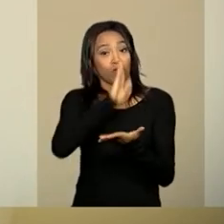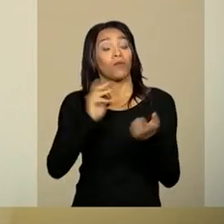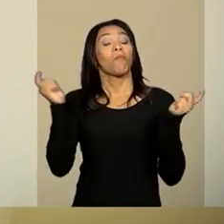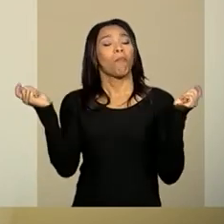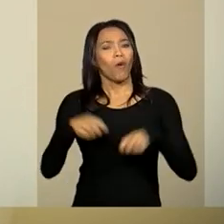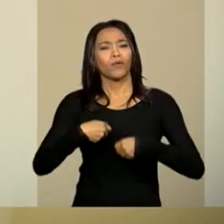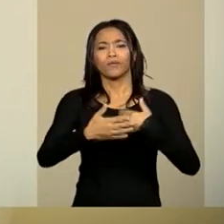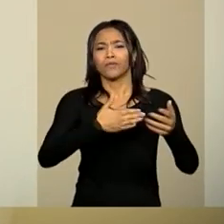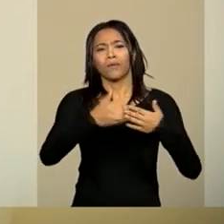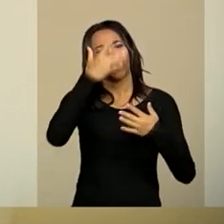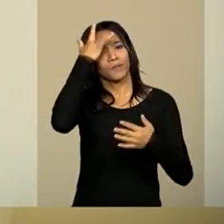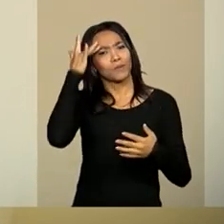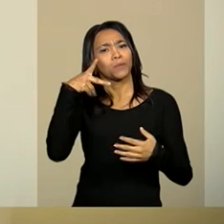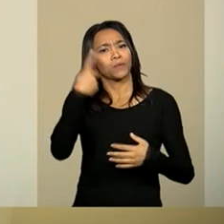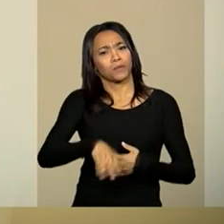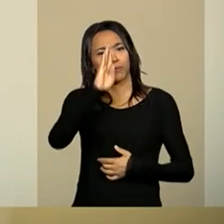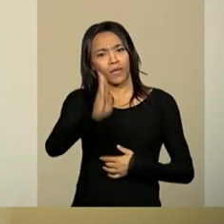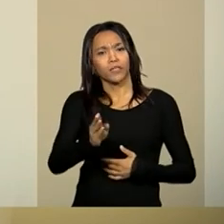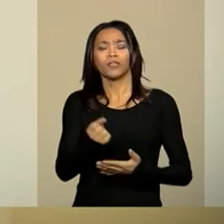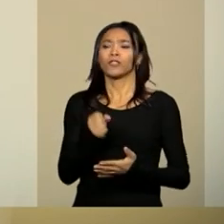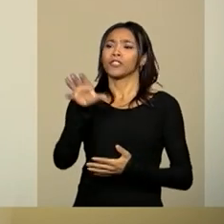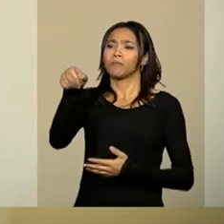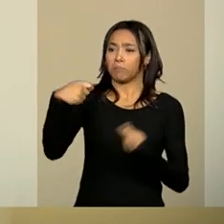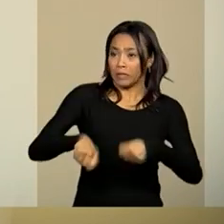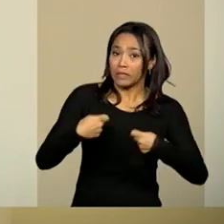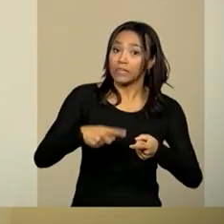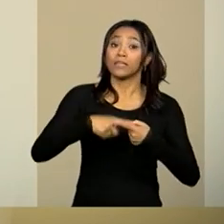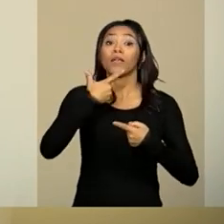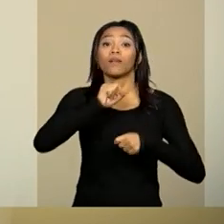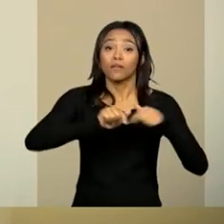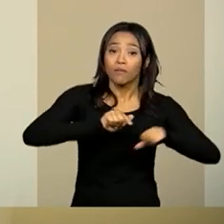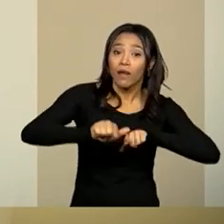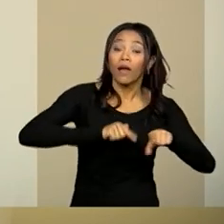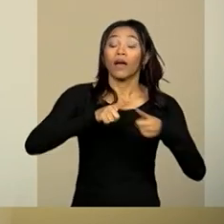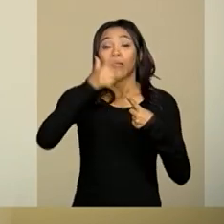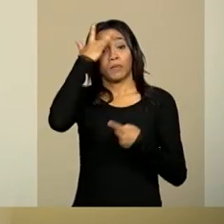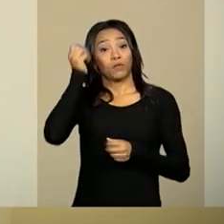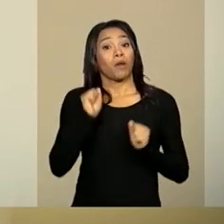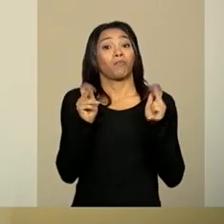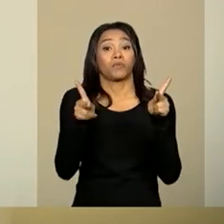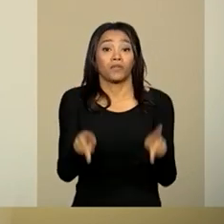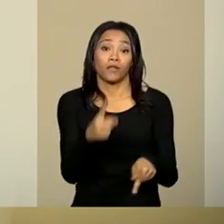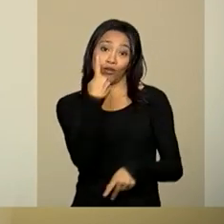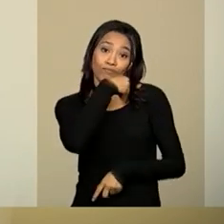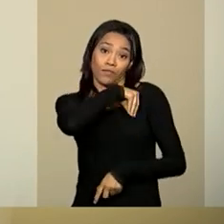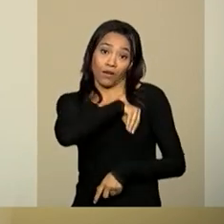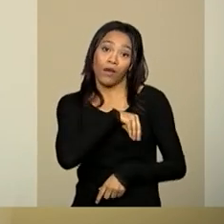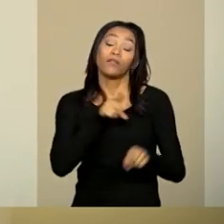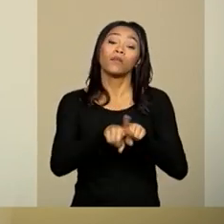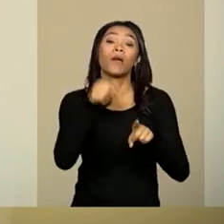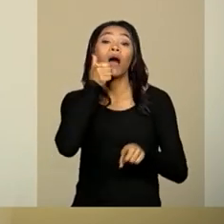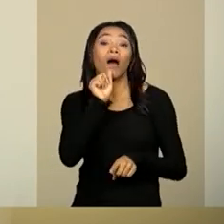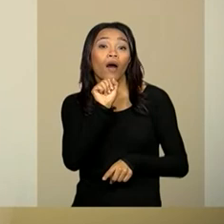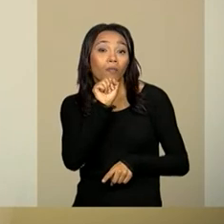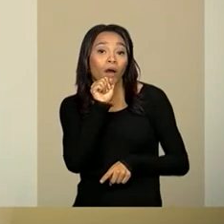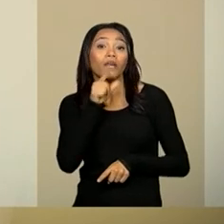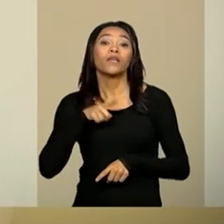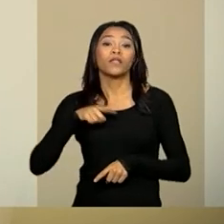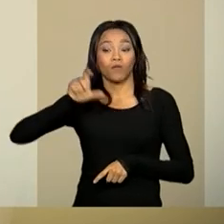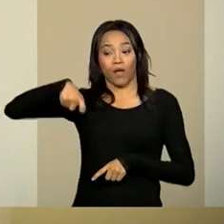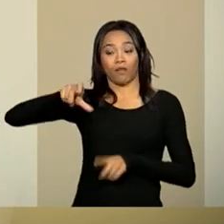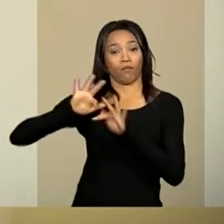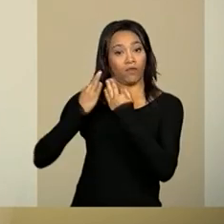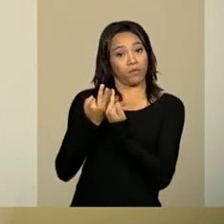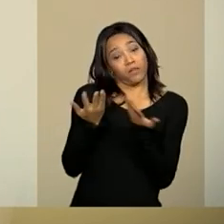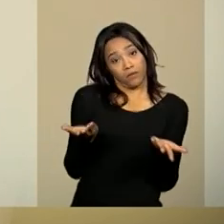retirados por todos os brasileiros que precisam pelo trabalhador pelo aposentado que ganha um salário mínimo pela mãe que vive com o bolsa